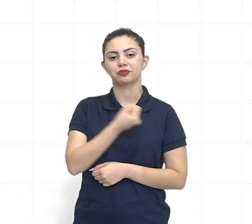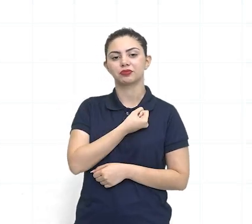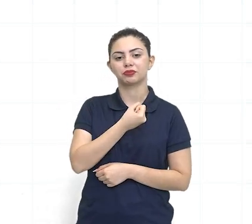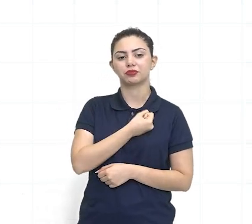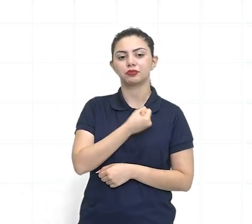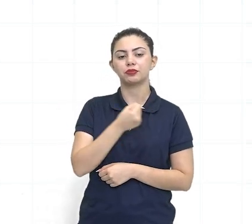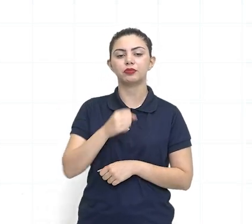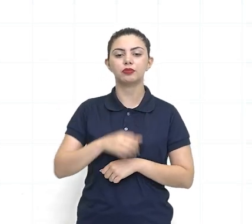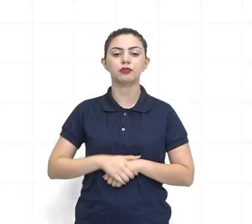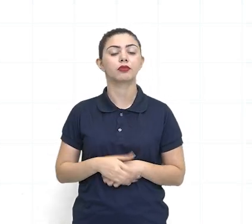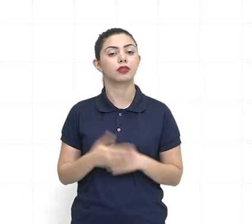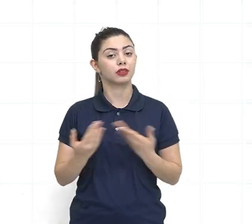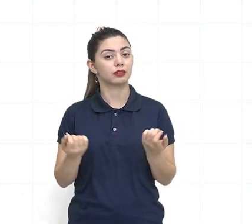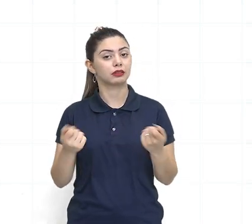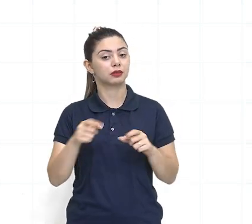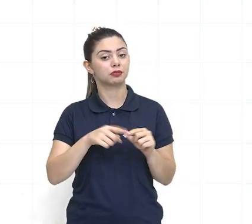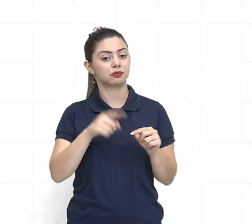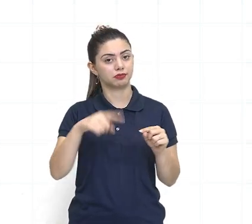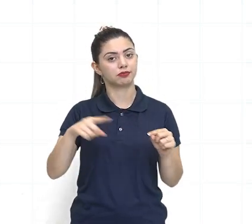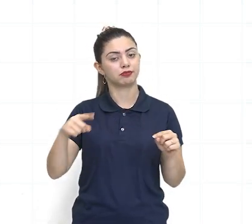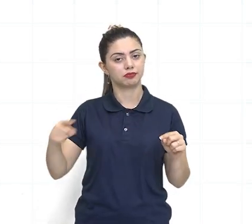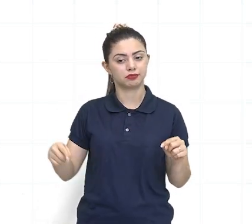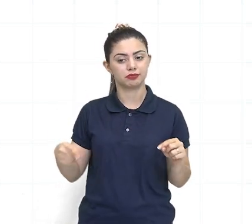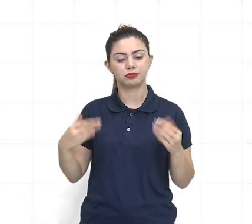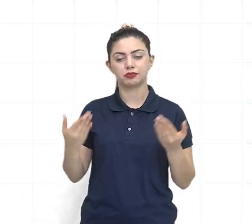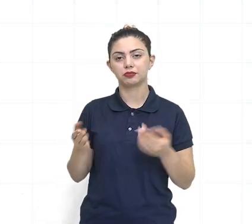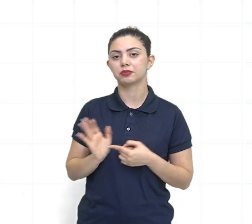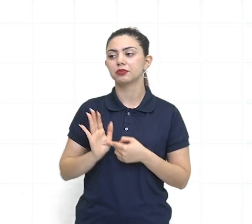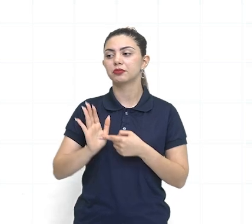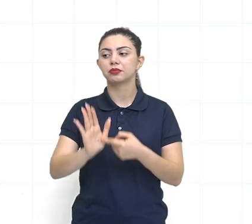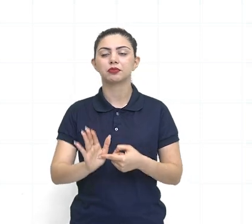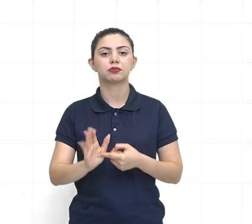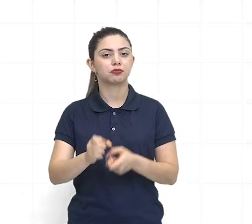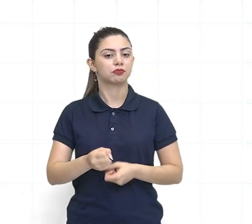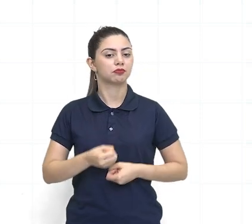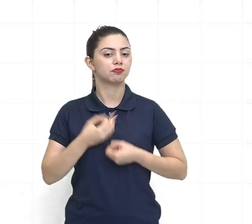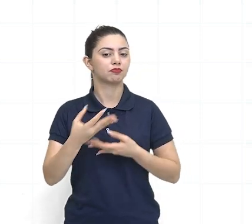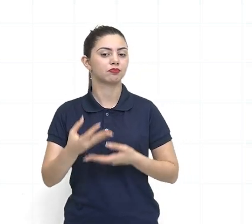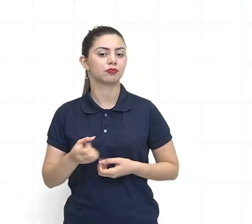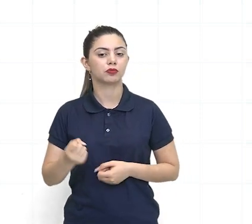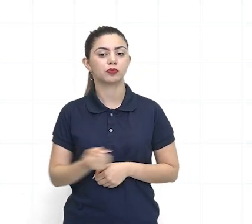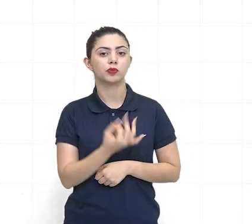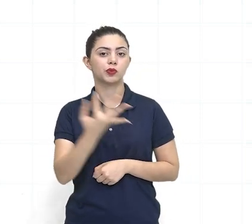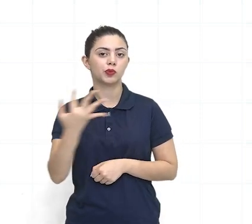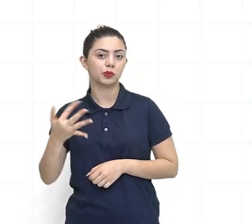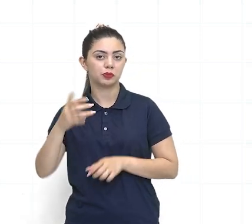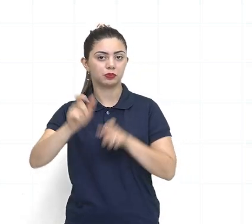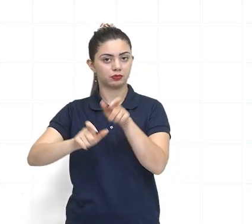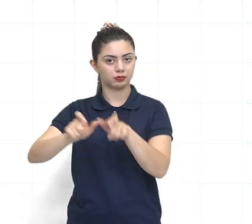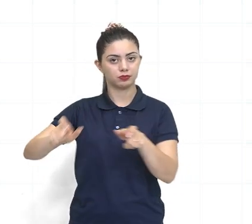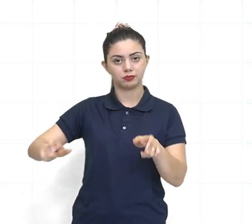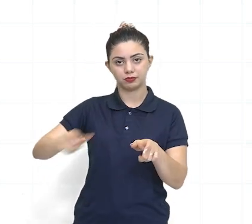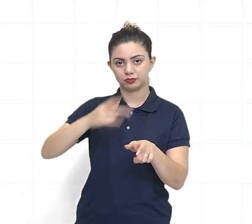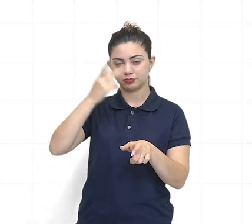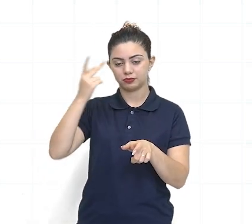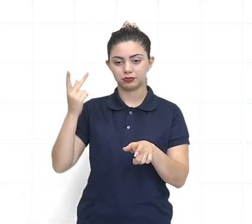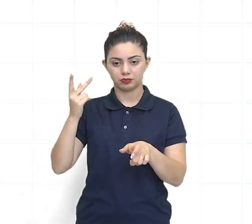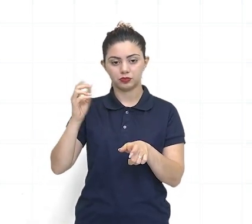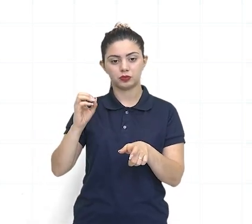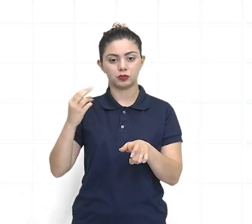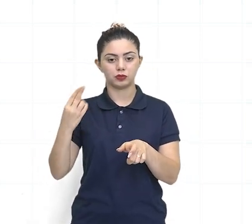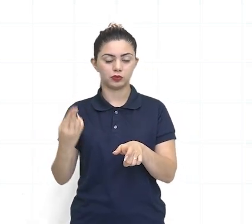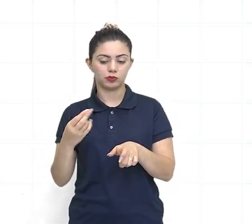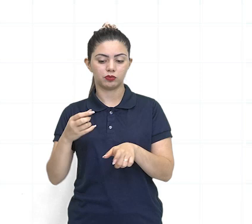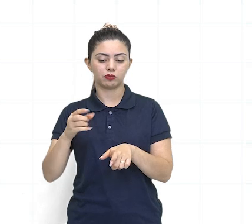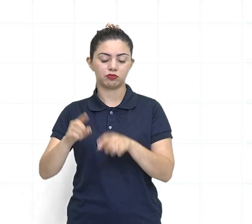palavra também variável. E ele indica, ele expressa a quantidade de seres, ou